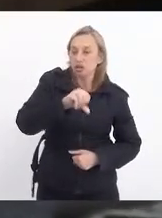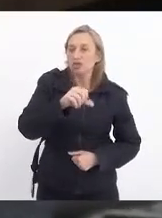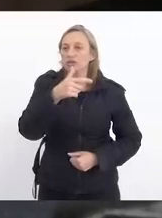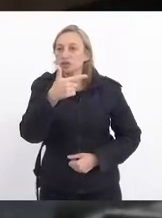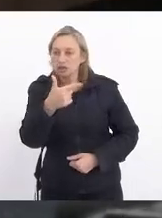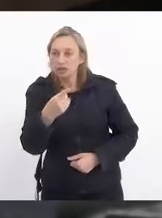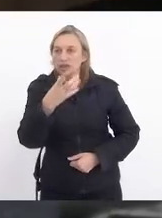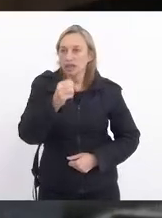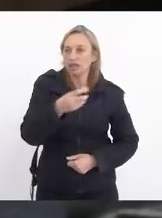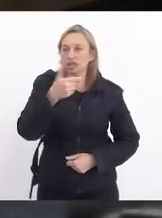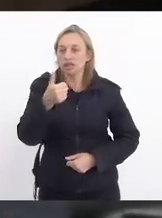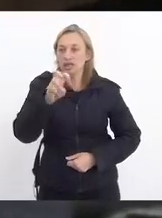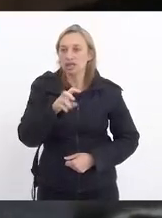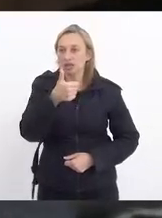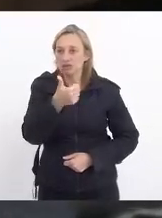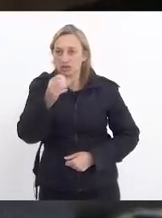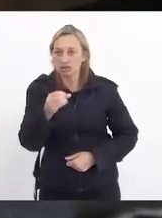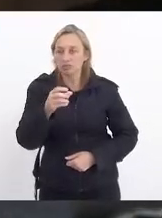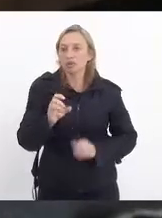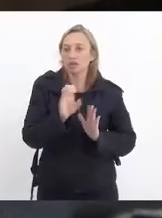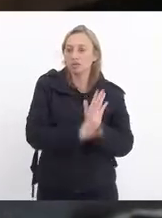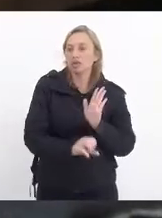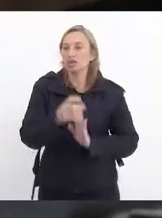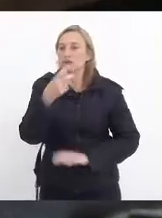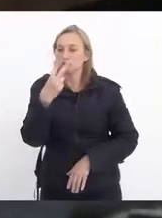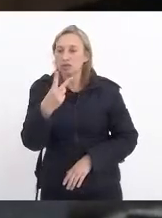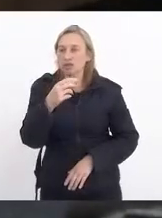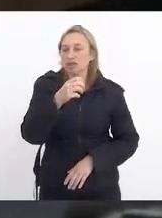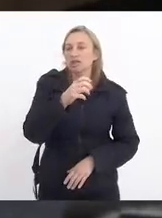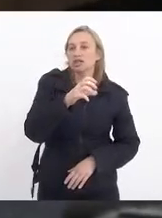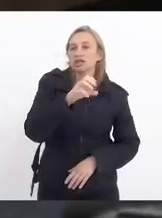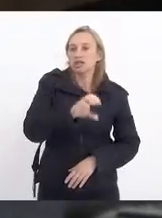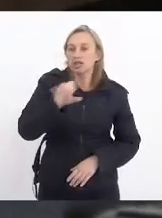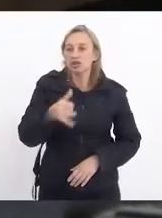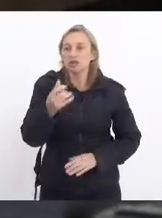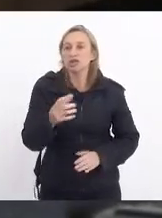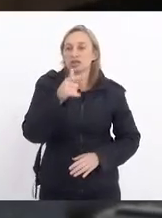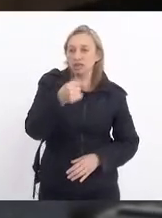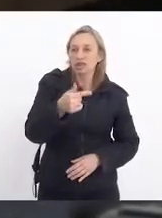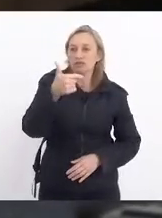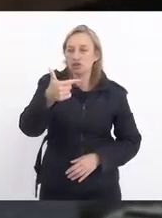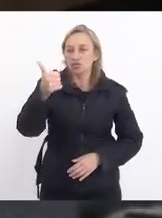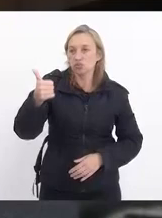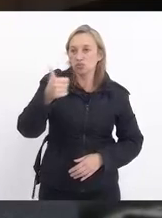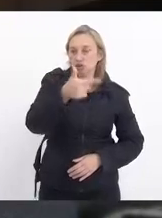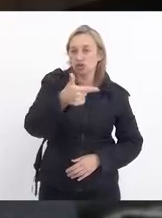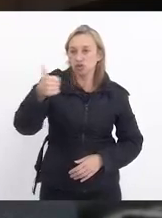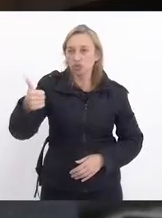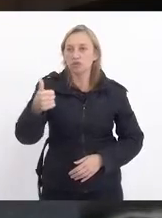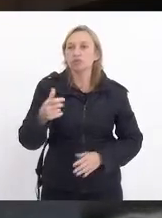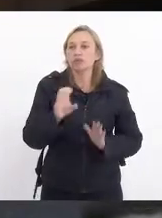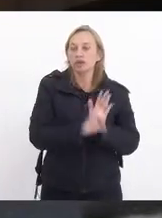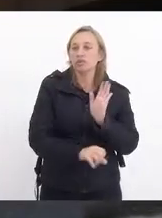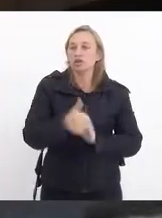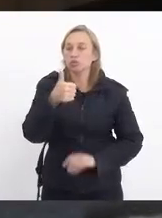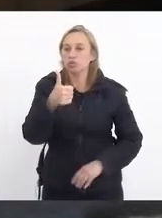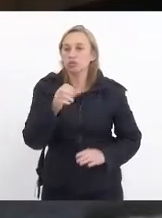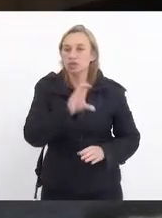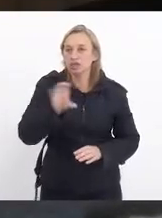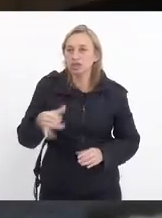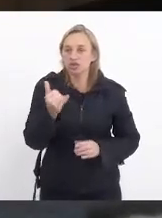10 13 14 15 20 pela emendador da ccj emendas 7 e 21 e 22 pela Emenda um da ccj